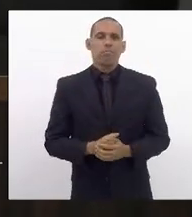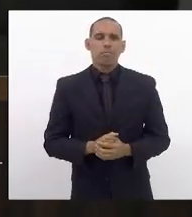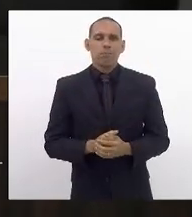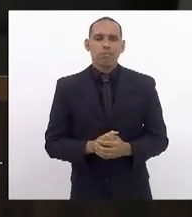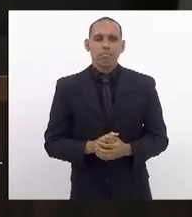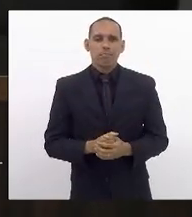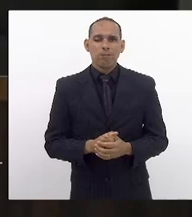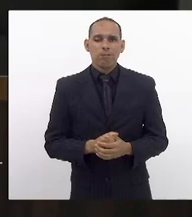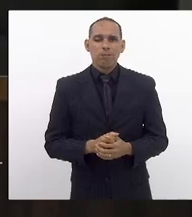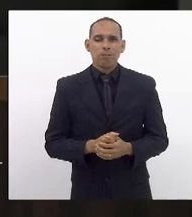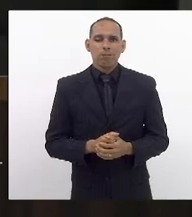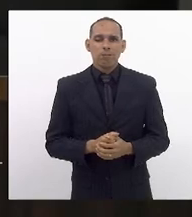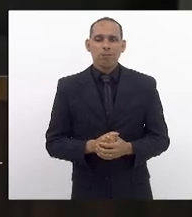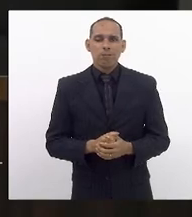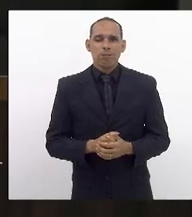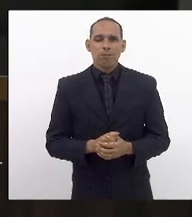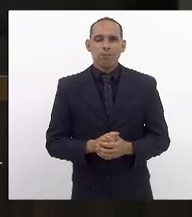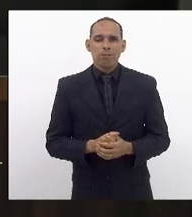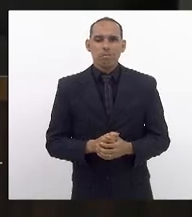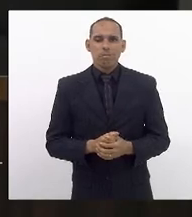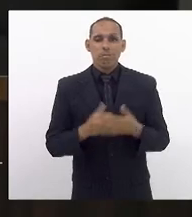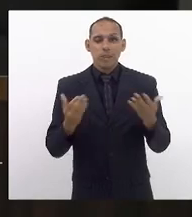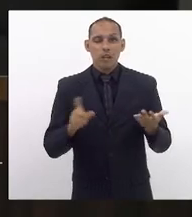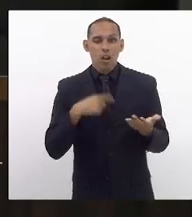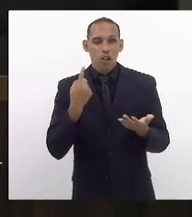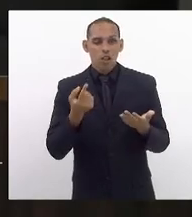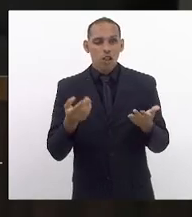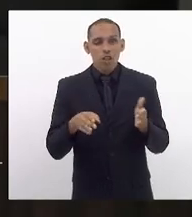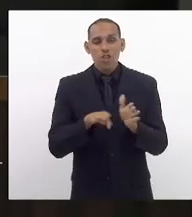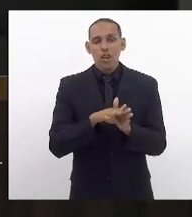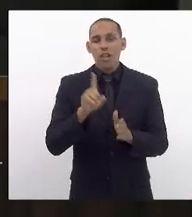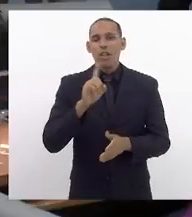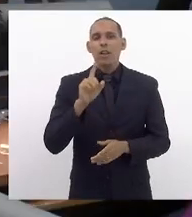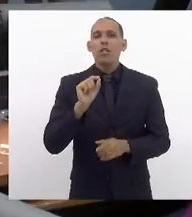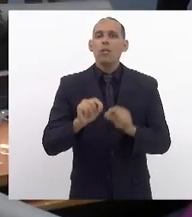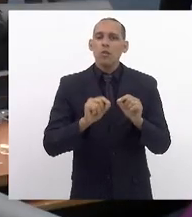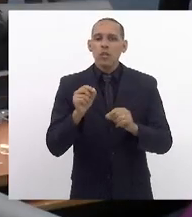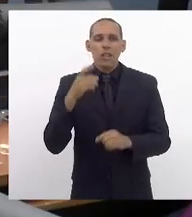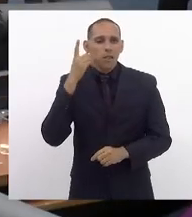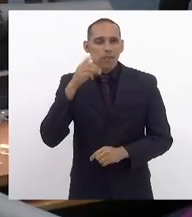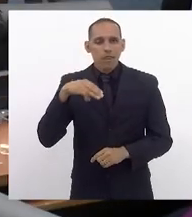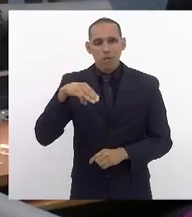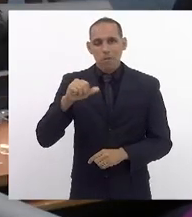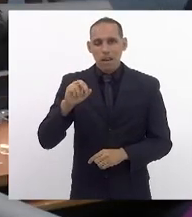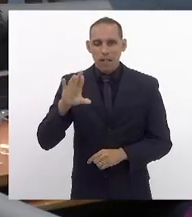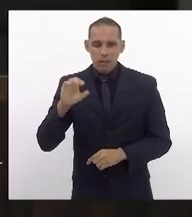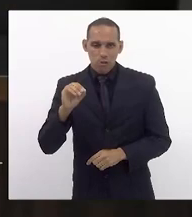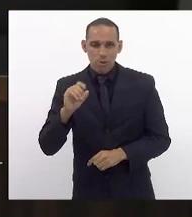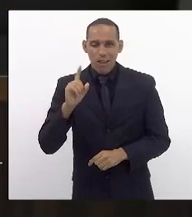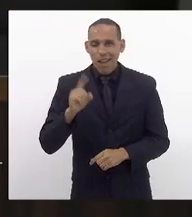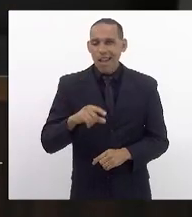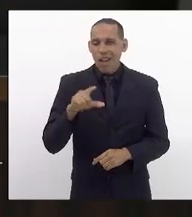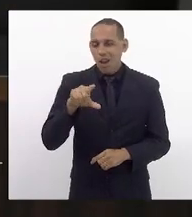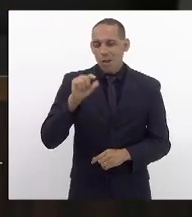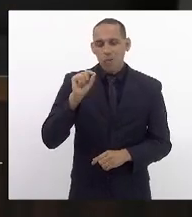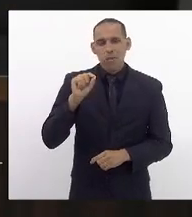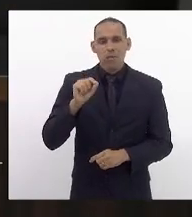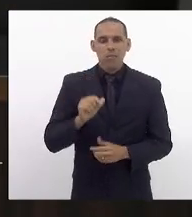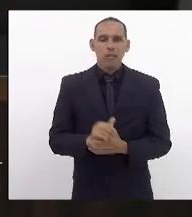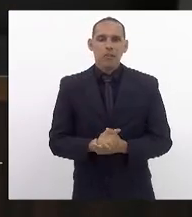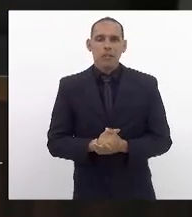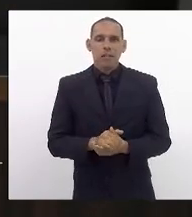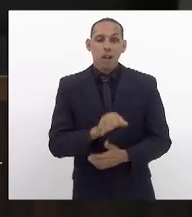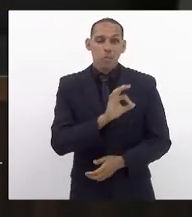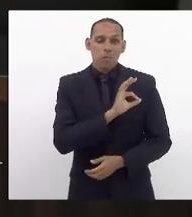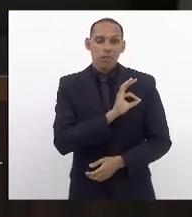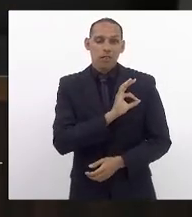única... O que nós não chegamos ao bom termo, deputado Márcio, foi em relação àquela opção do